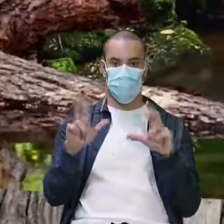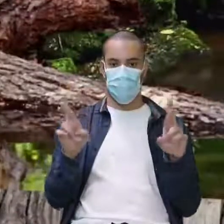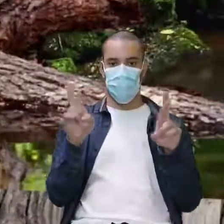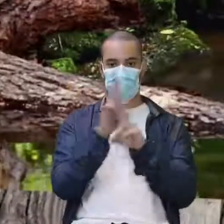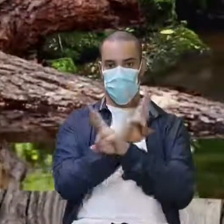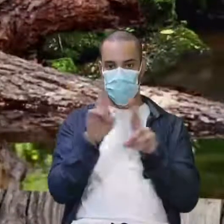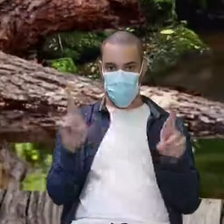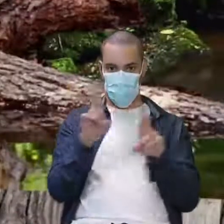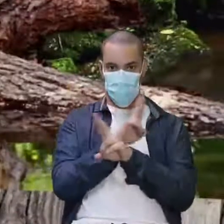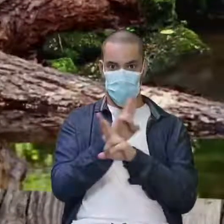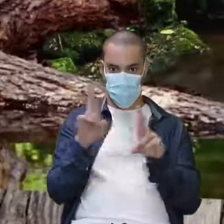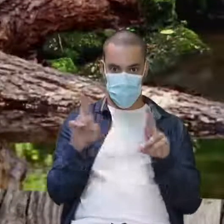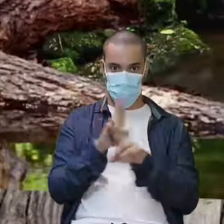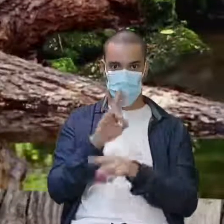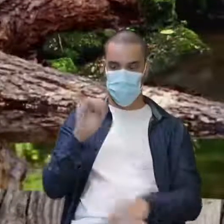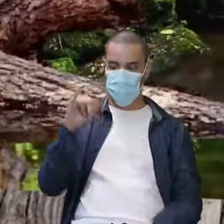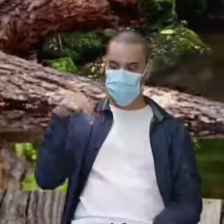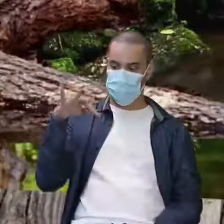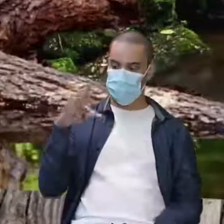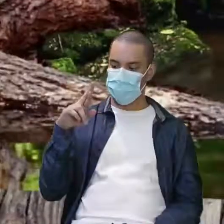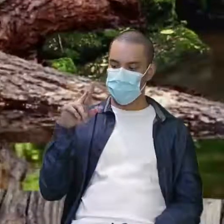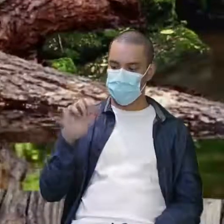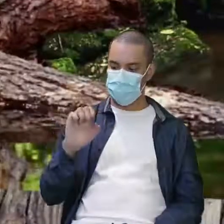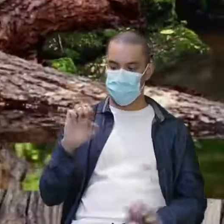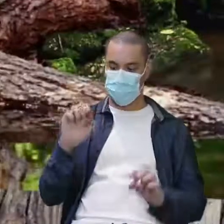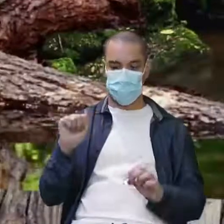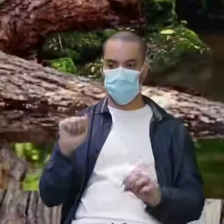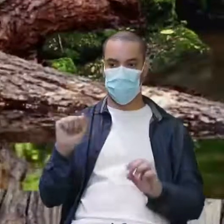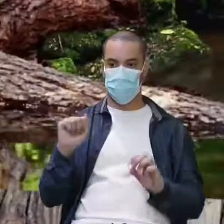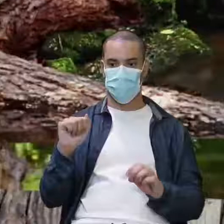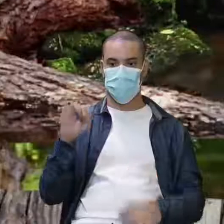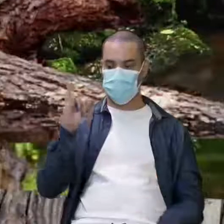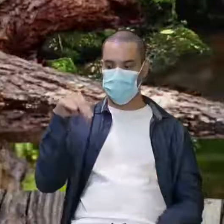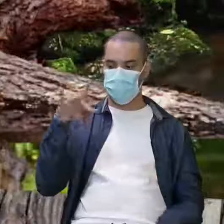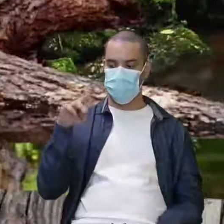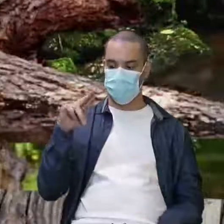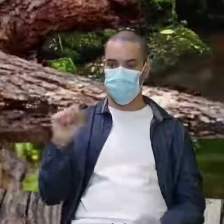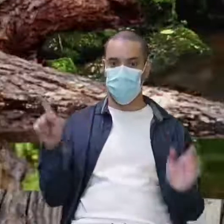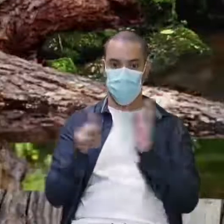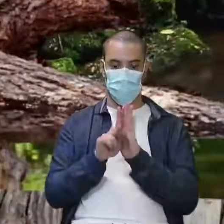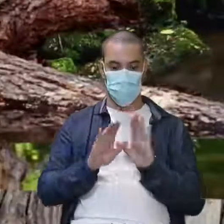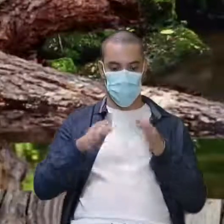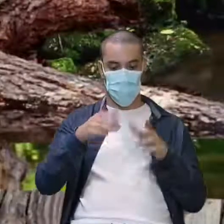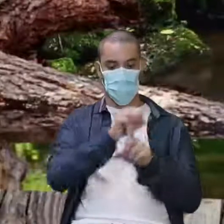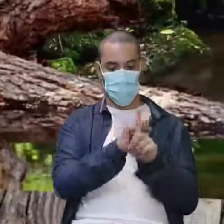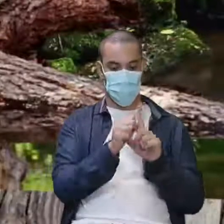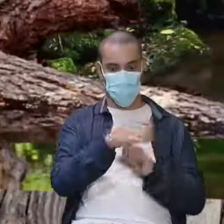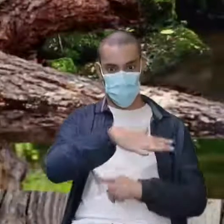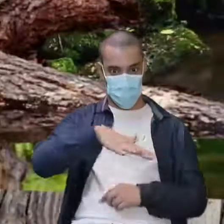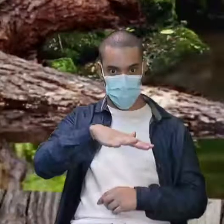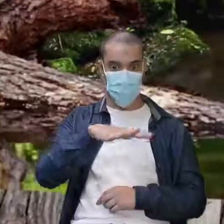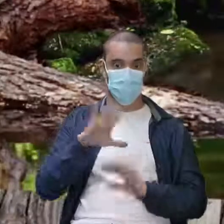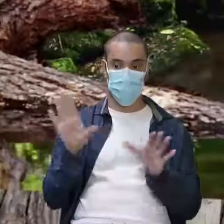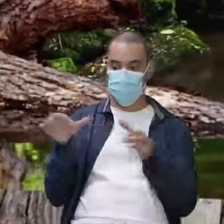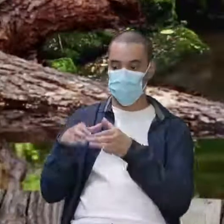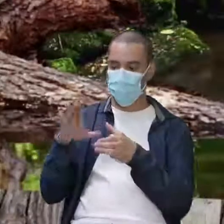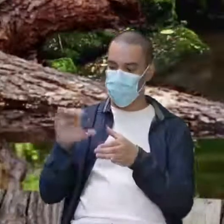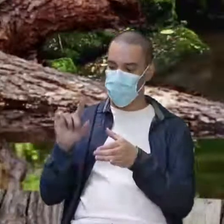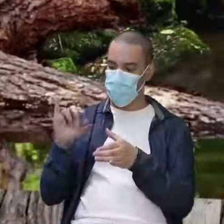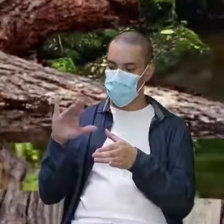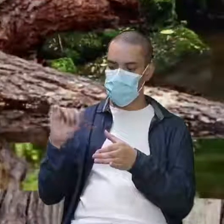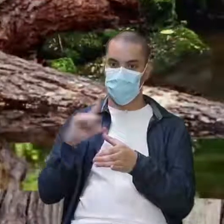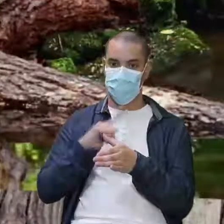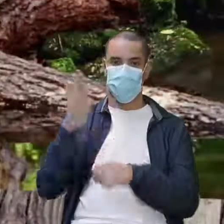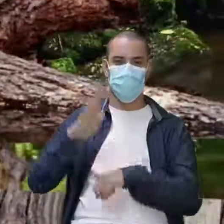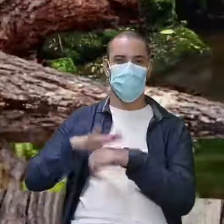relações intraespecíficas voltadas para a sociedade. Na colônia, elas têm um grau de dependência maior.